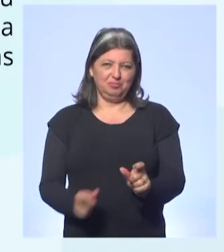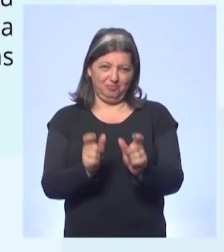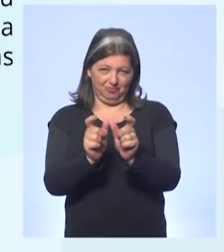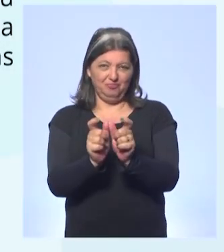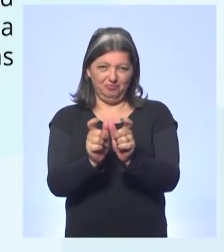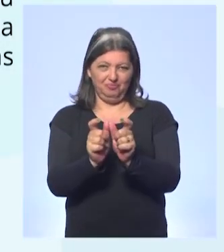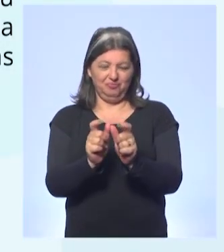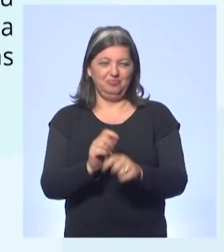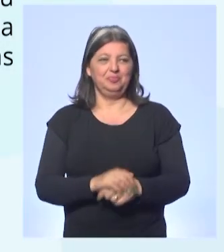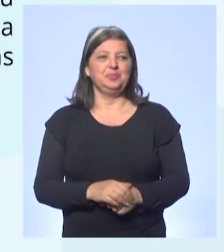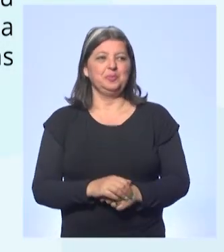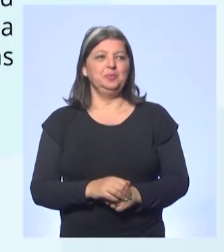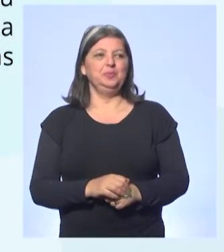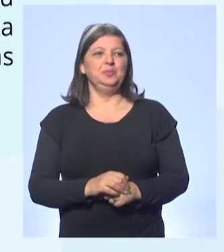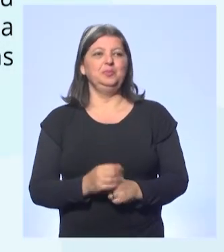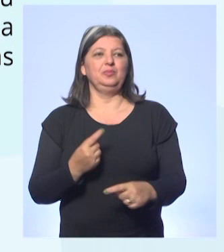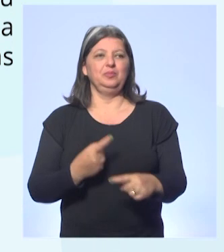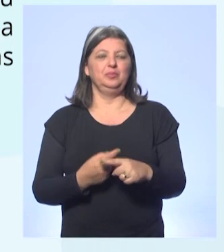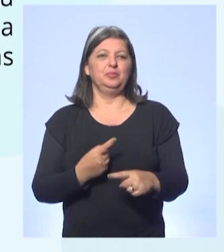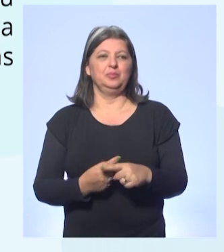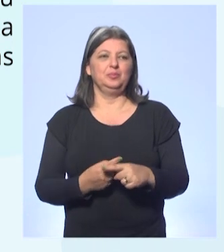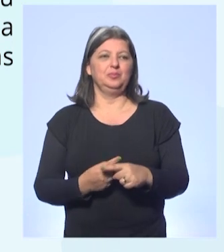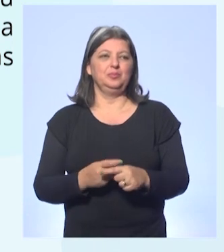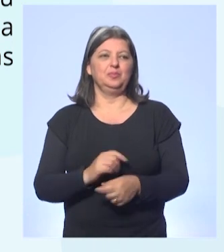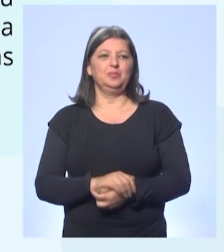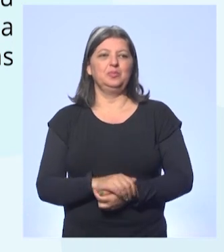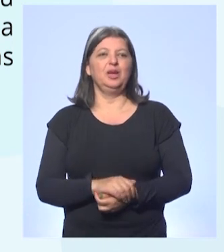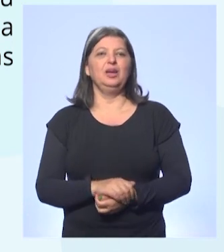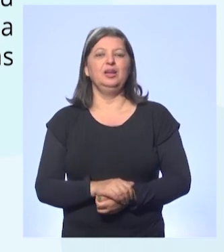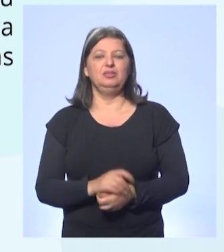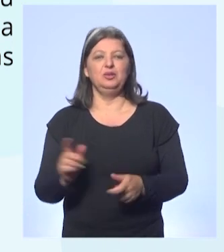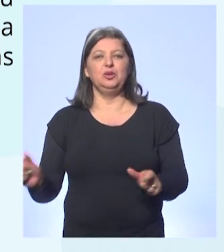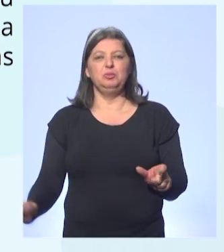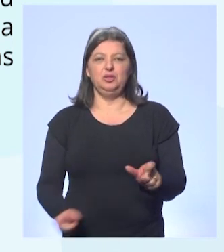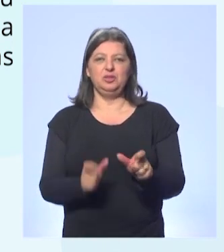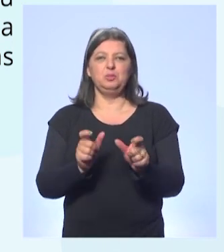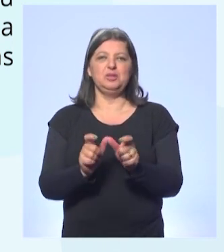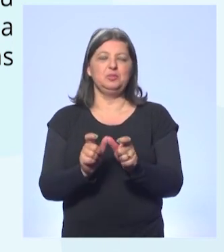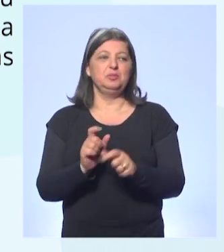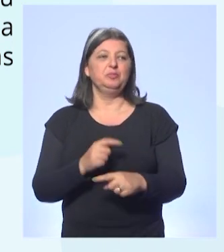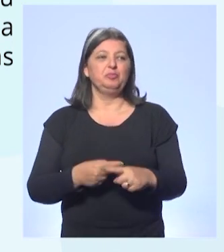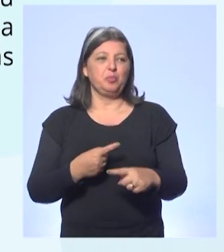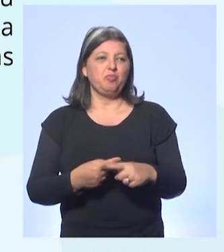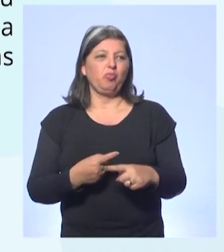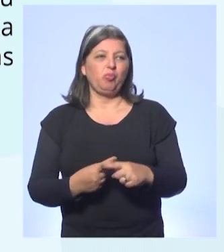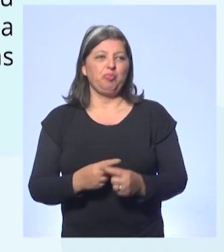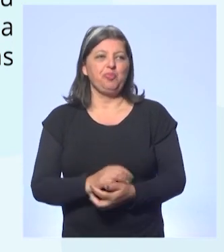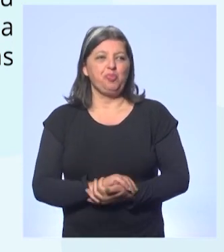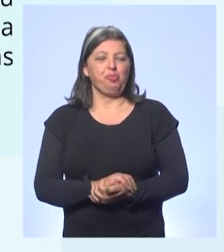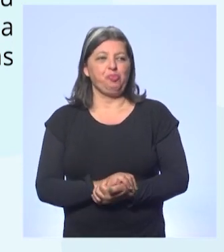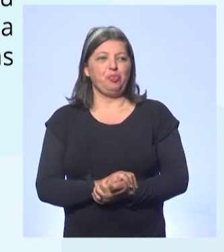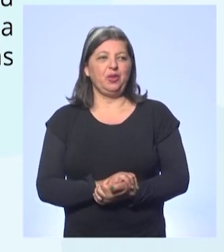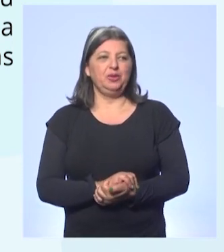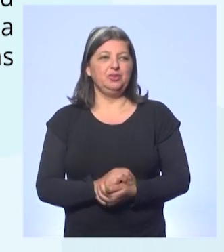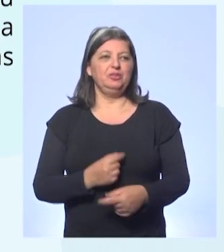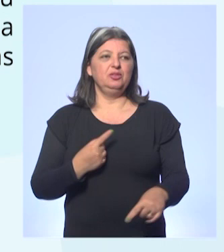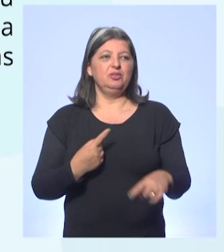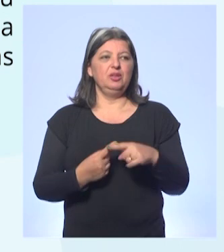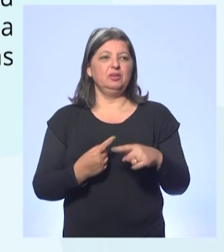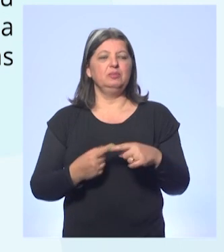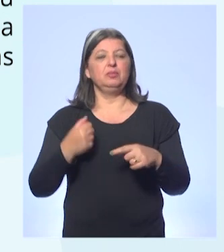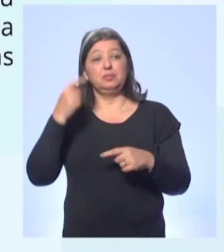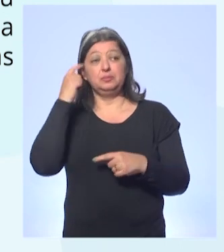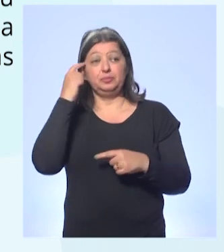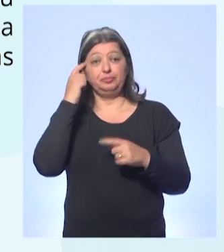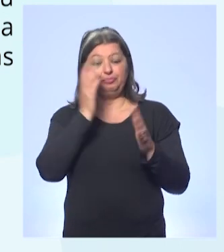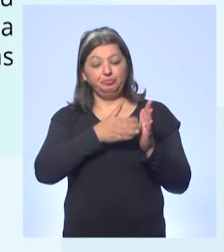meu pensamento. Sim. Certo? Então, uma sequência. Primeiro, eu não fico repetindo palavras e agora a gente vai falar dessa questão da sequência do pensamento